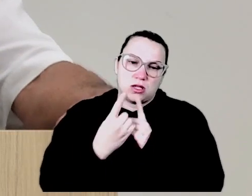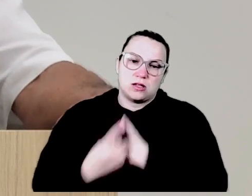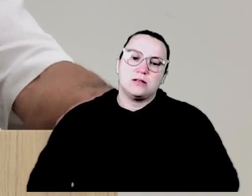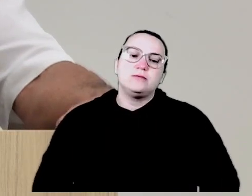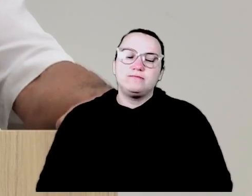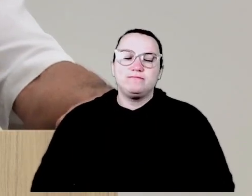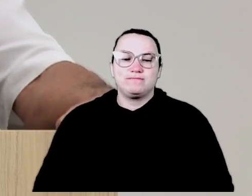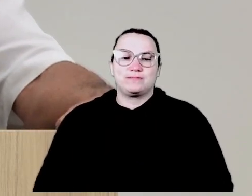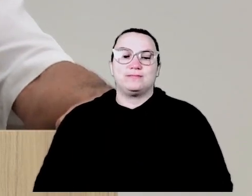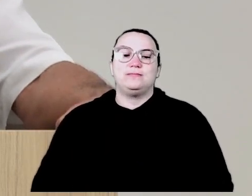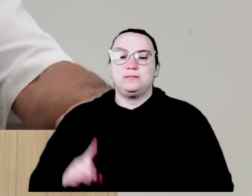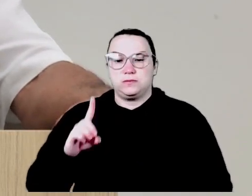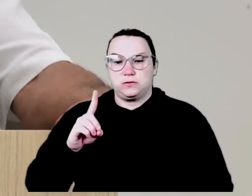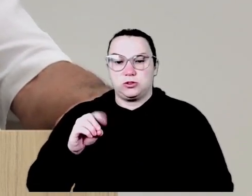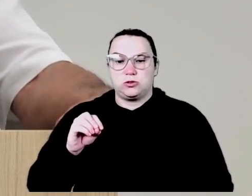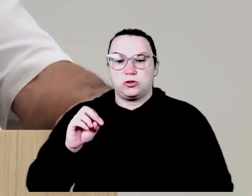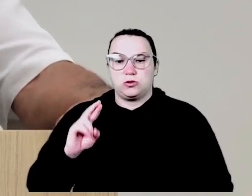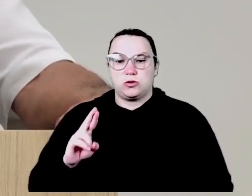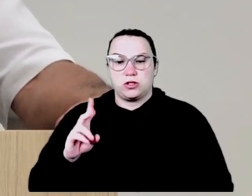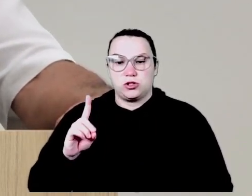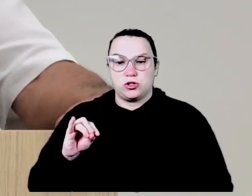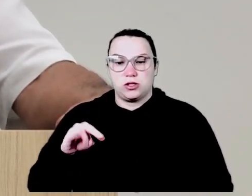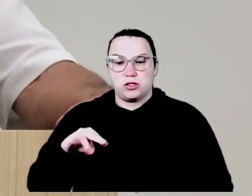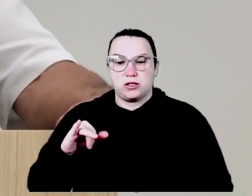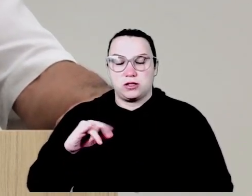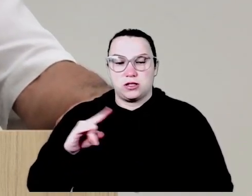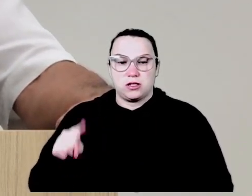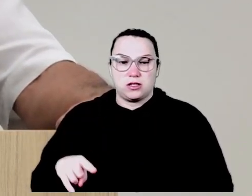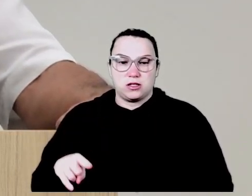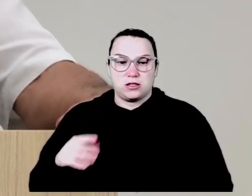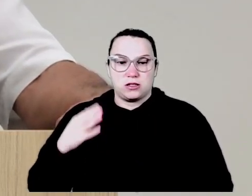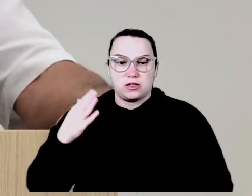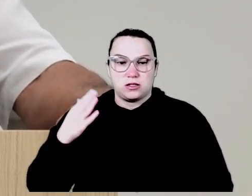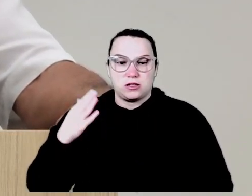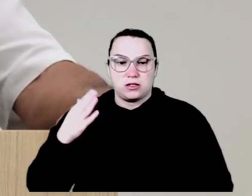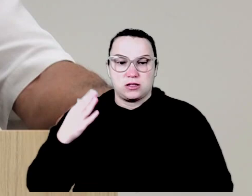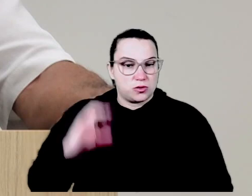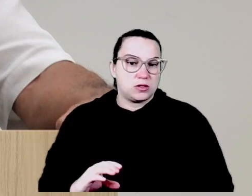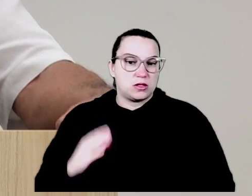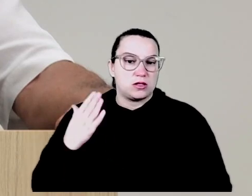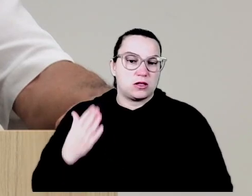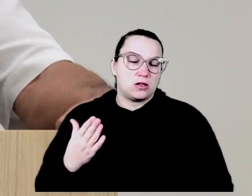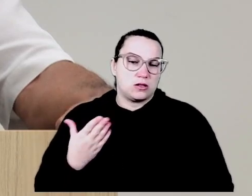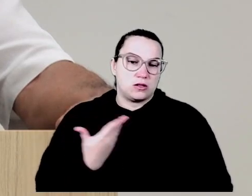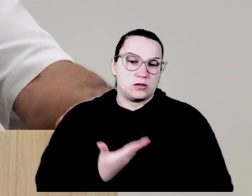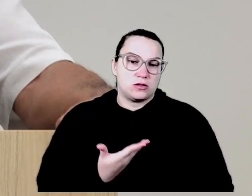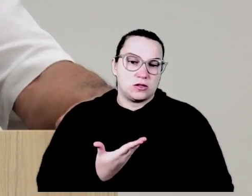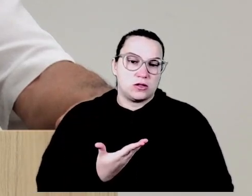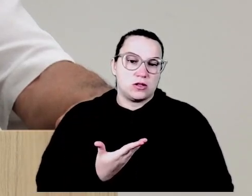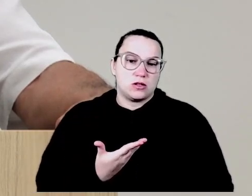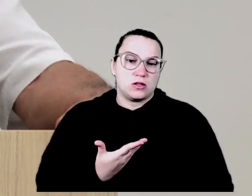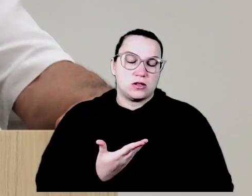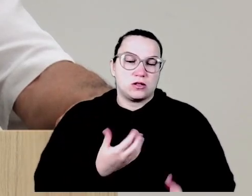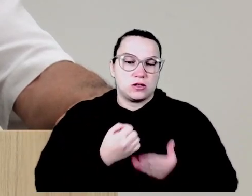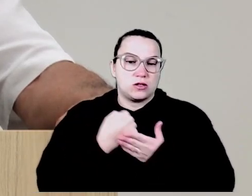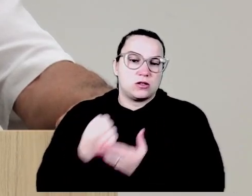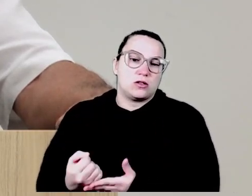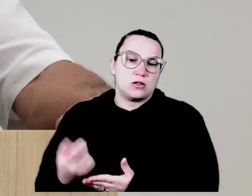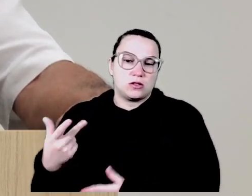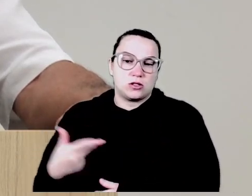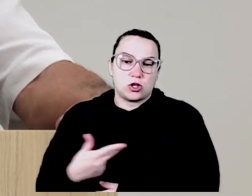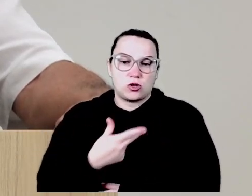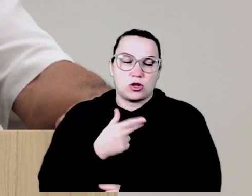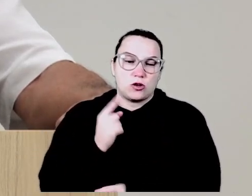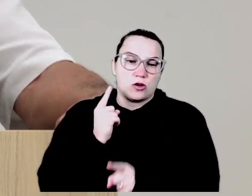Dr Diniz Hospital Bom Jesus o o cidadão já o paciente na na sendo encaminhado pro centro cirúrgico foram